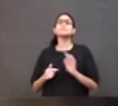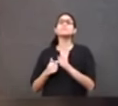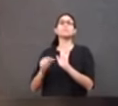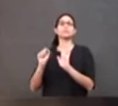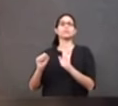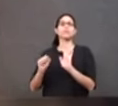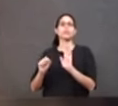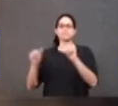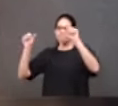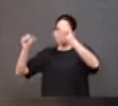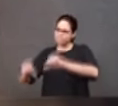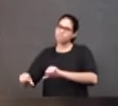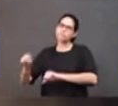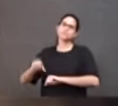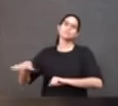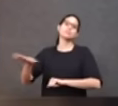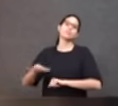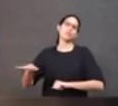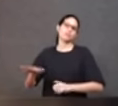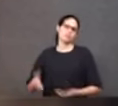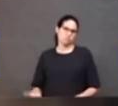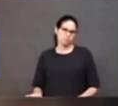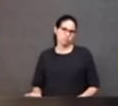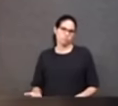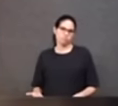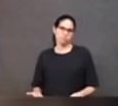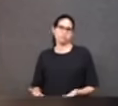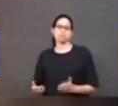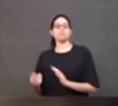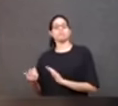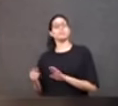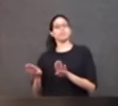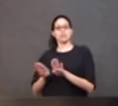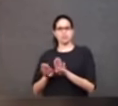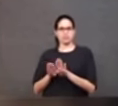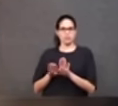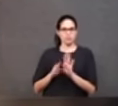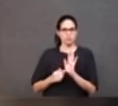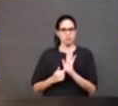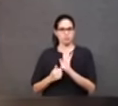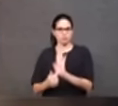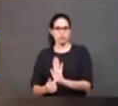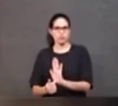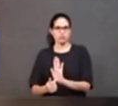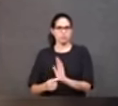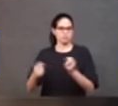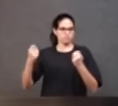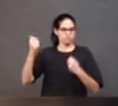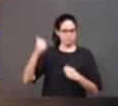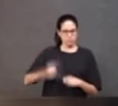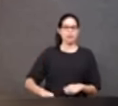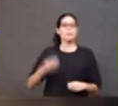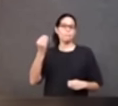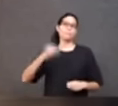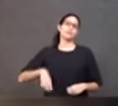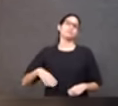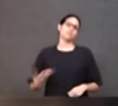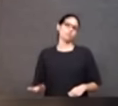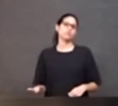para a sociedade que nos custeia e representa, portanto, prejuízo para a própria universidade. Nós temos